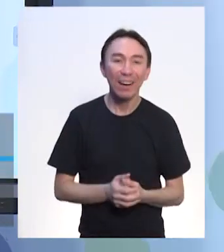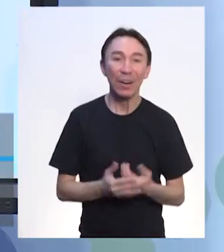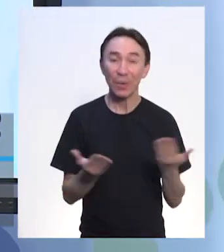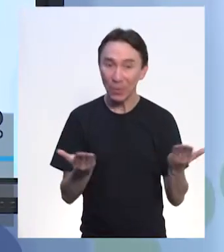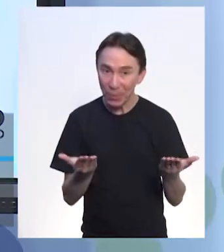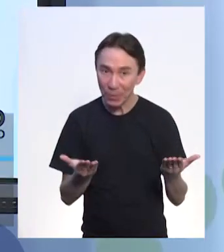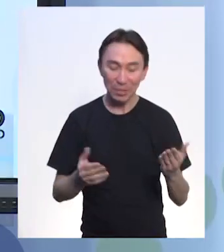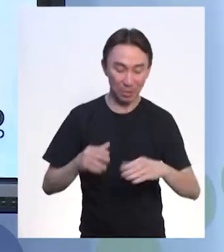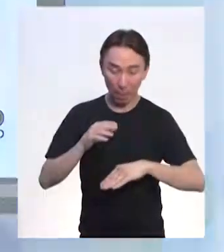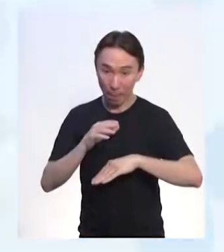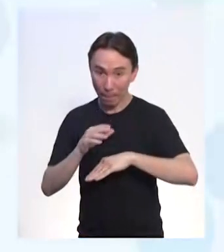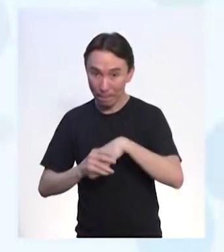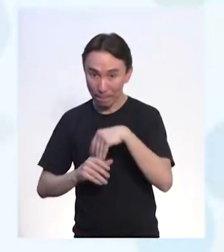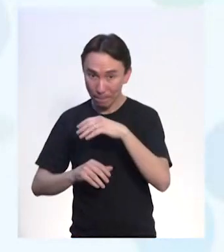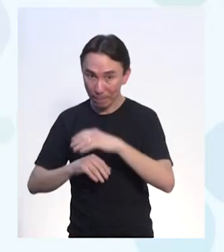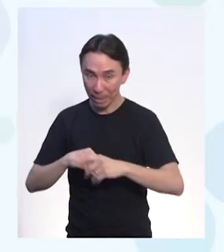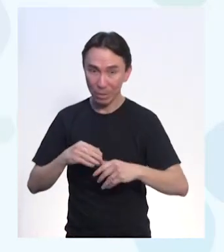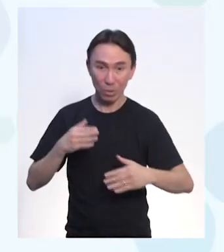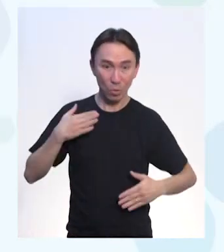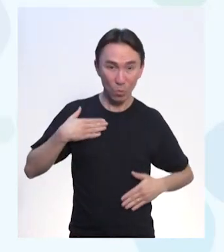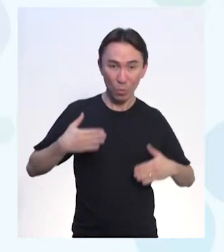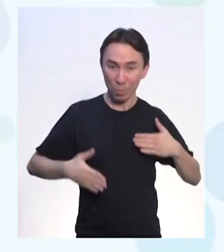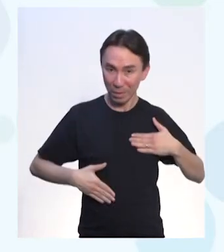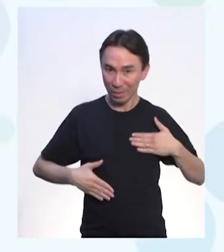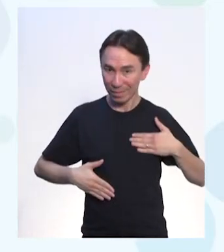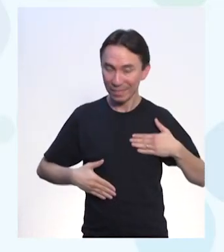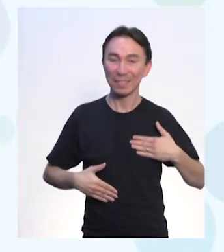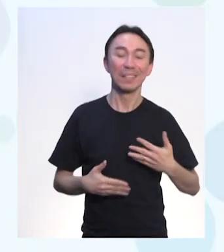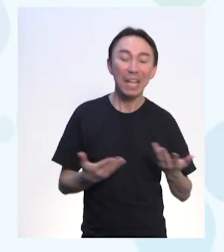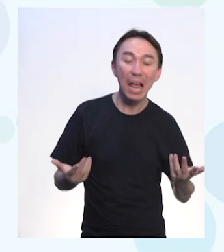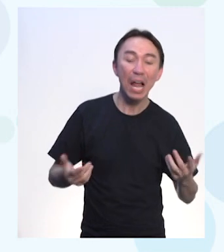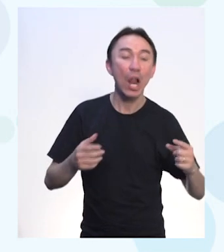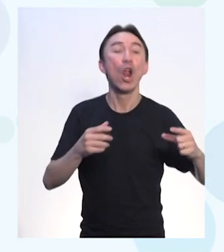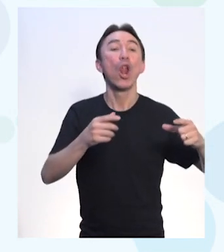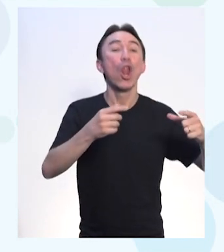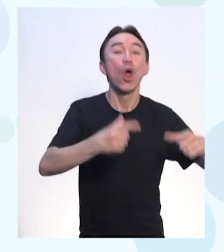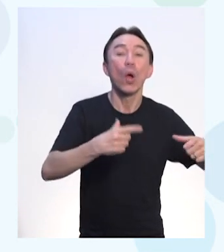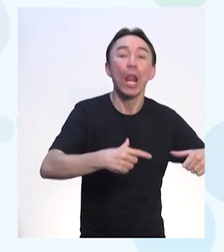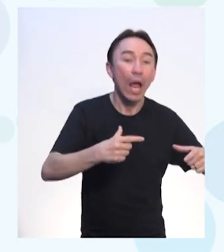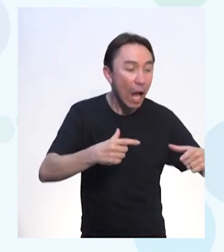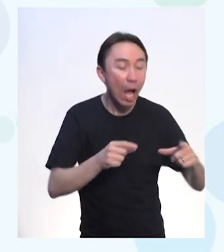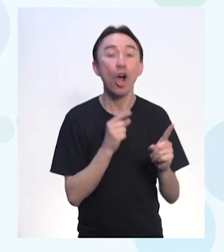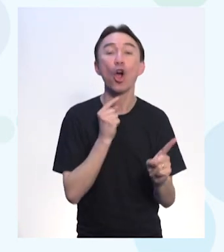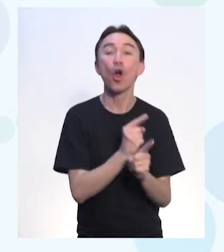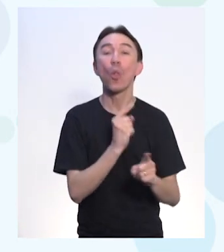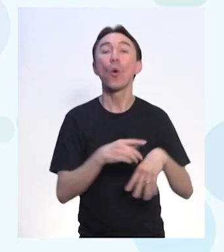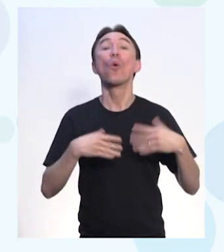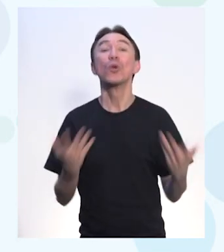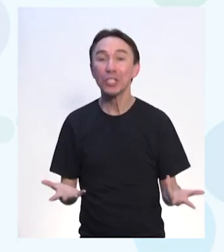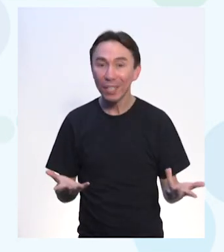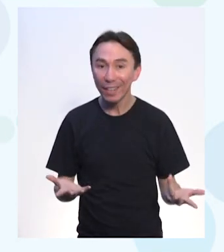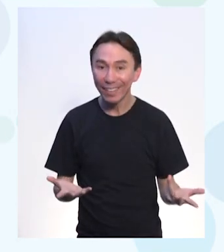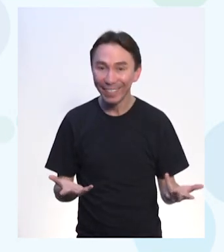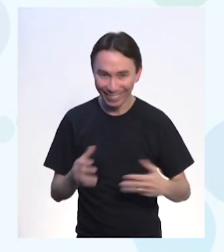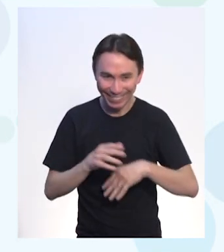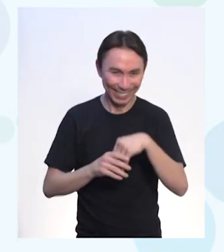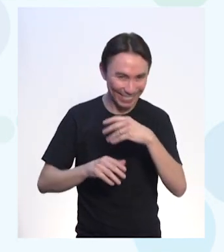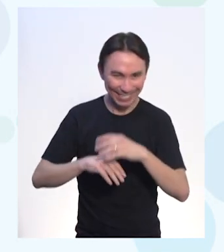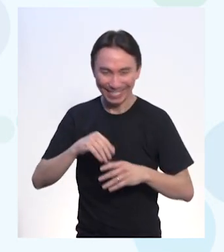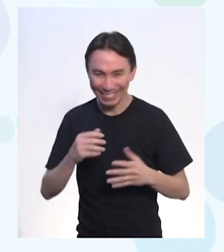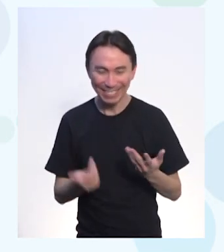práticas corporais, locais disponíveis na comunidade para a prática. Então, assim, é aquela questão